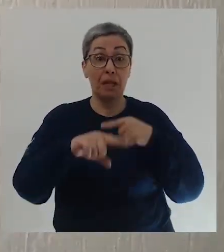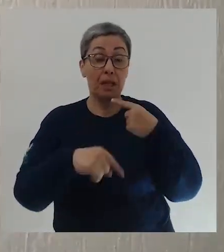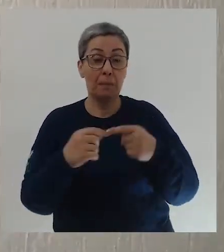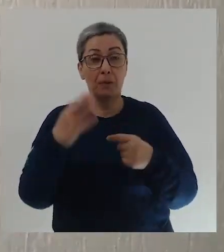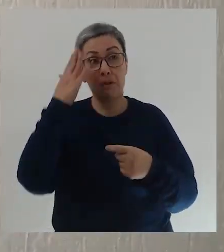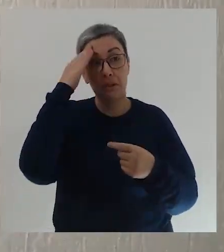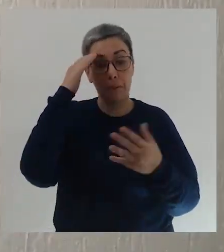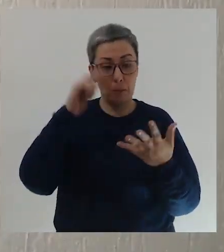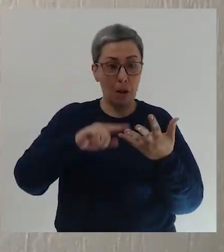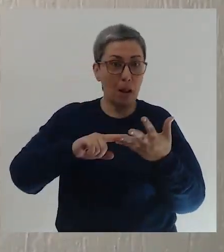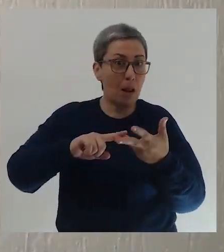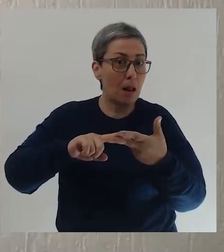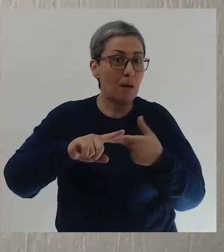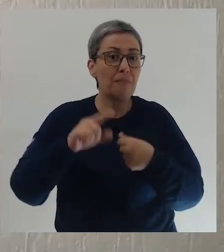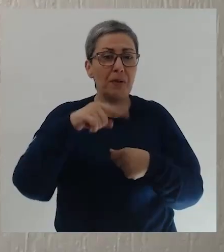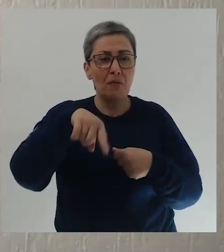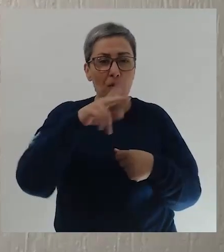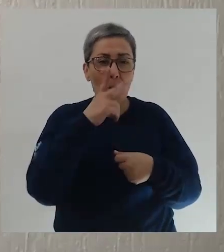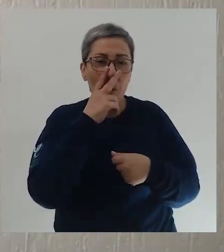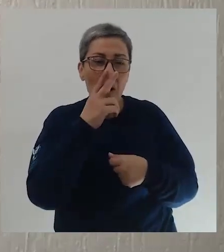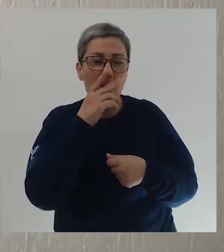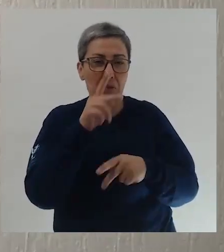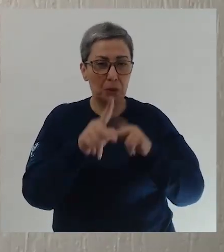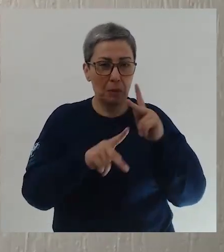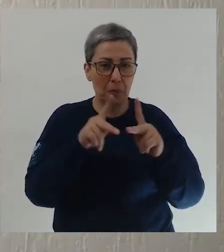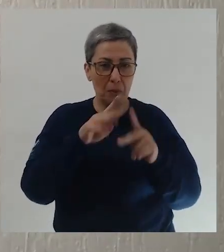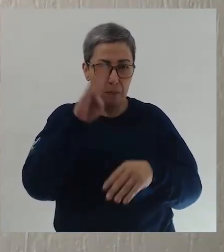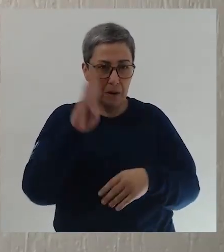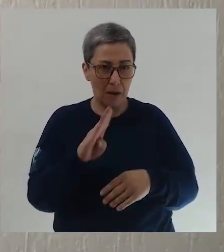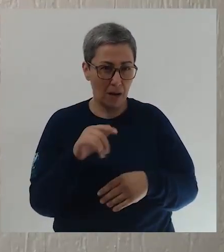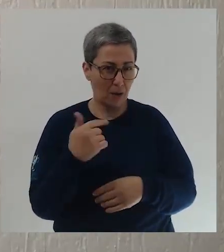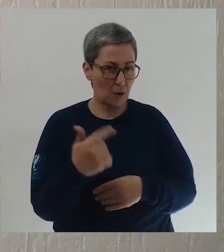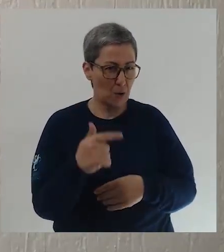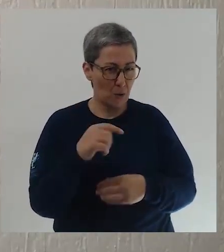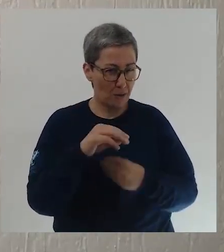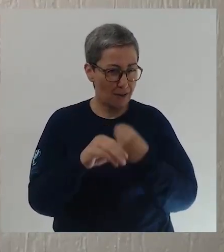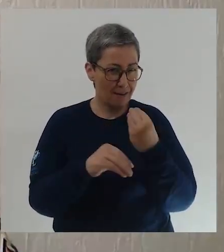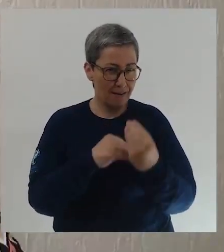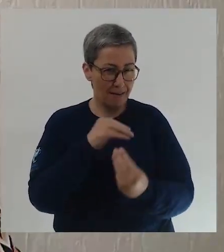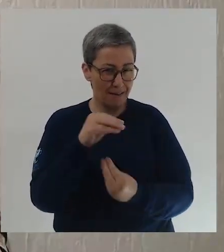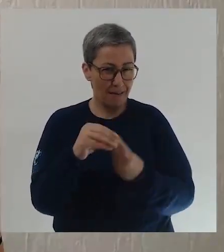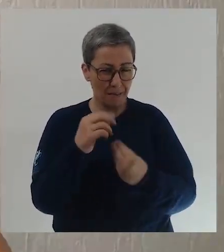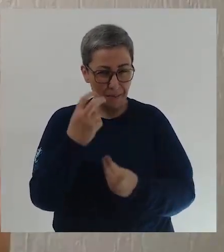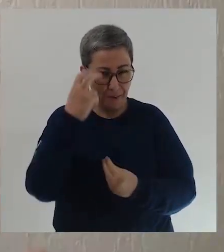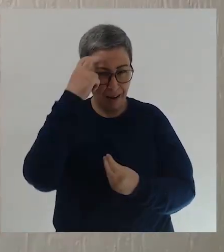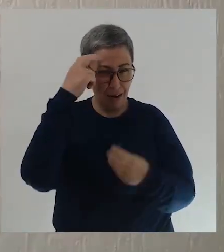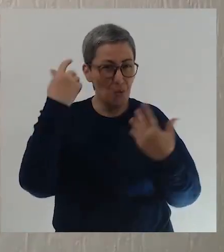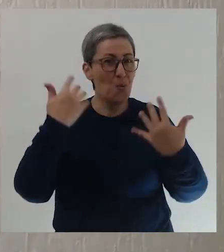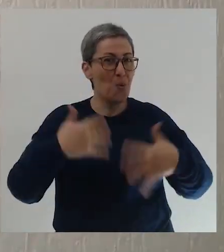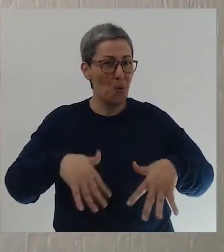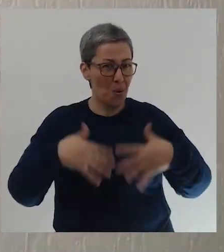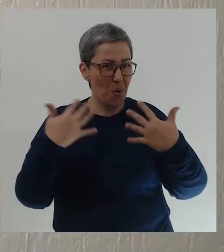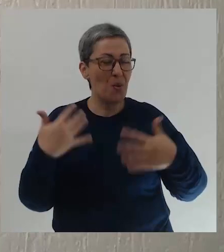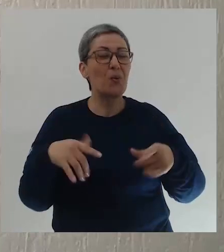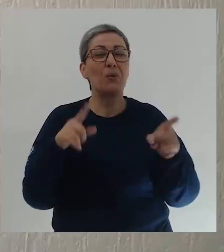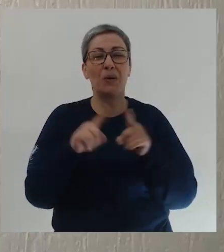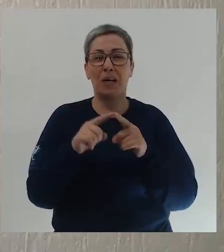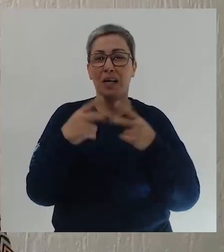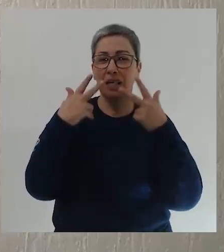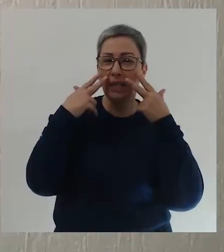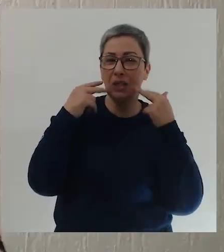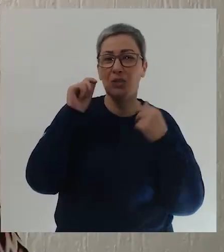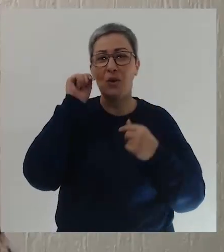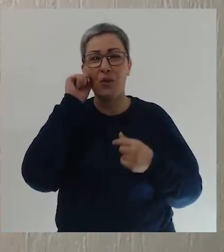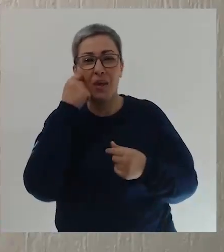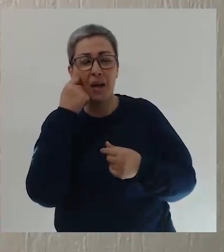Bom, então depois de saberem de tudo isso, vocês acham que o povo brasileiro não tem uma mistura aí cultural bem grande